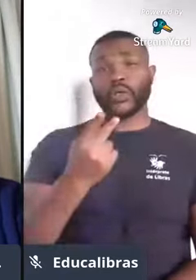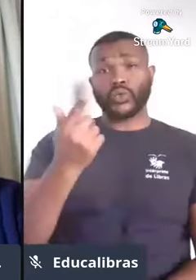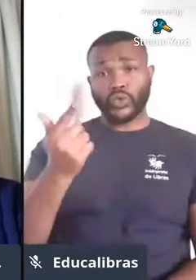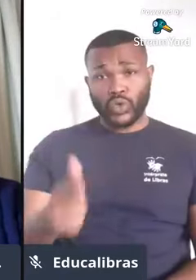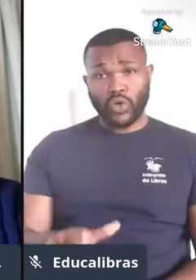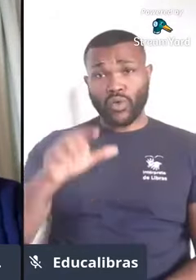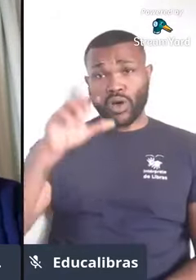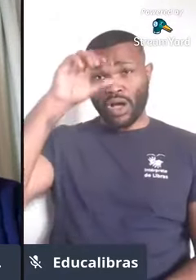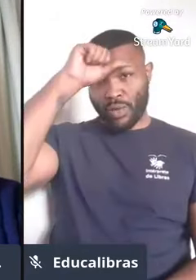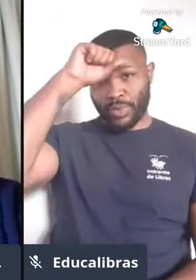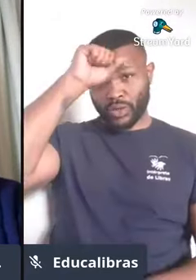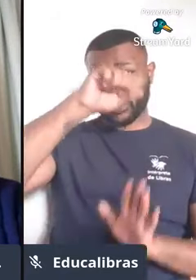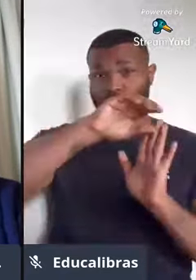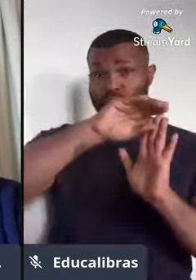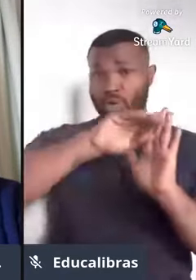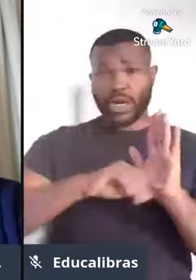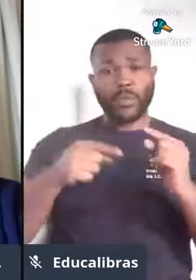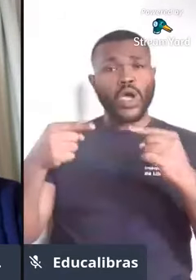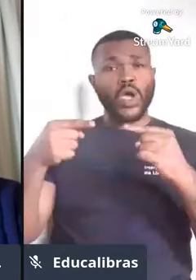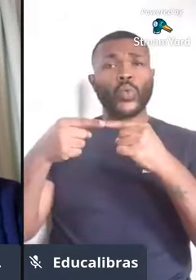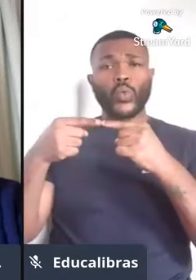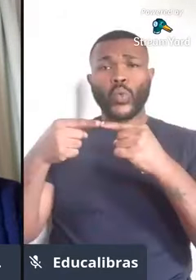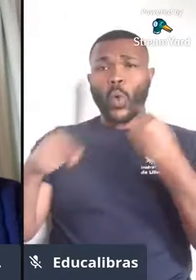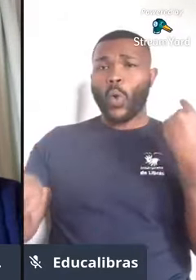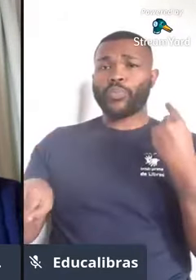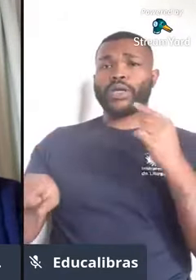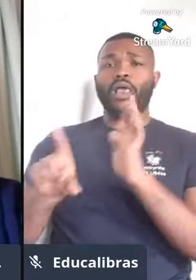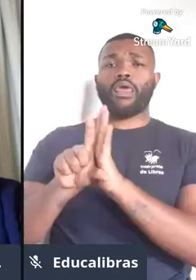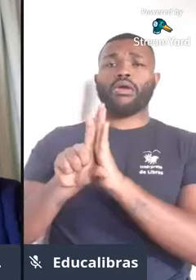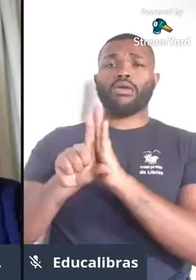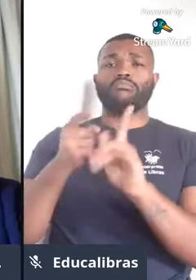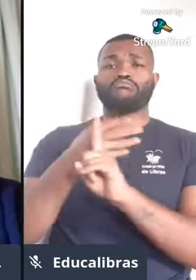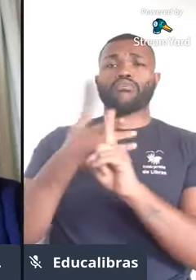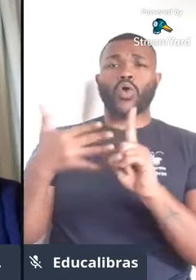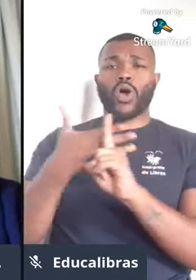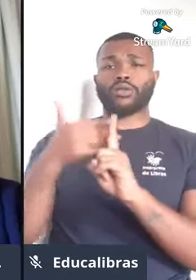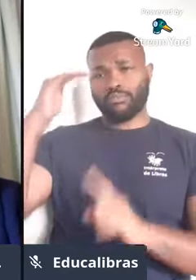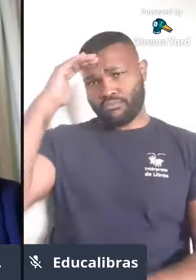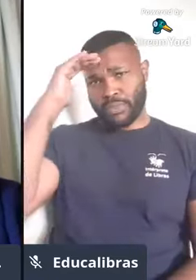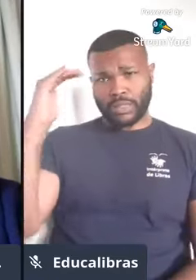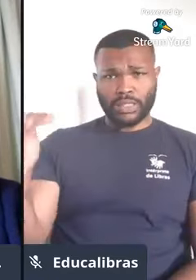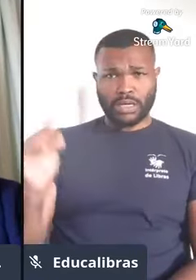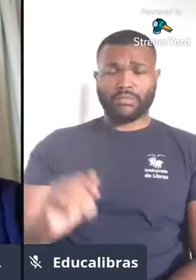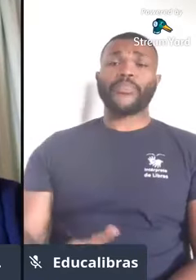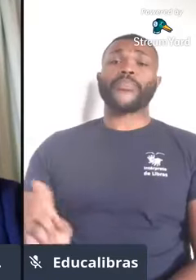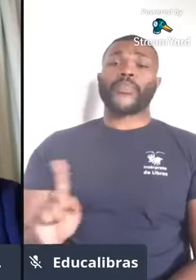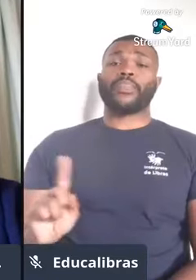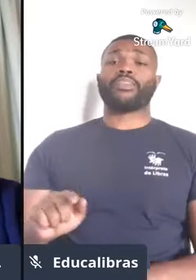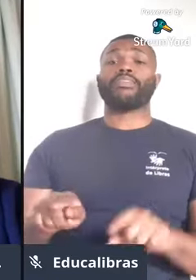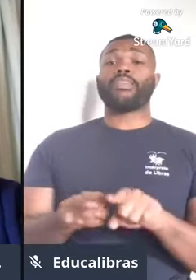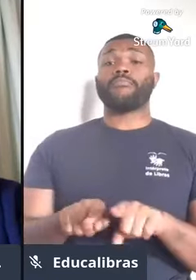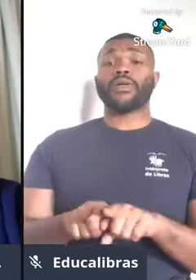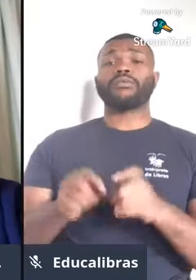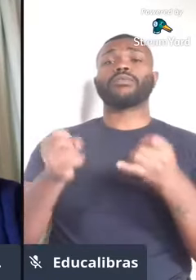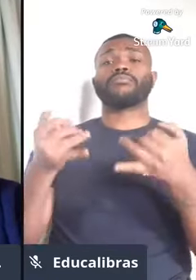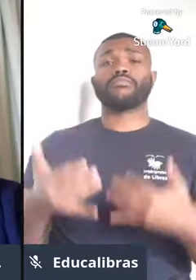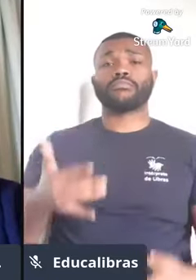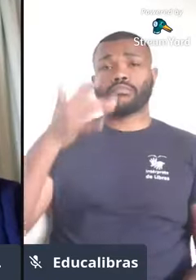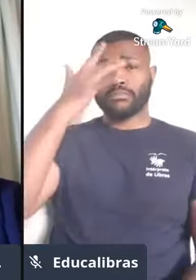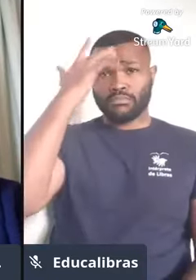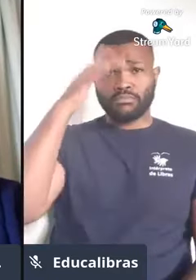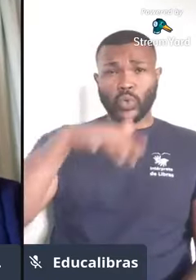aprendiz para fins de cumprimento da cota. Aproveitando e fazendo um pequeno parênteses, é bom lembrar para aqueles que porventura não